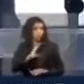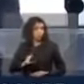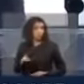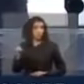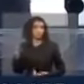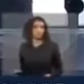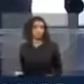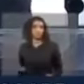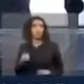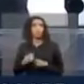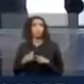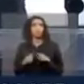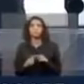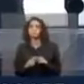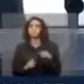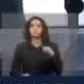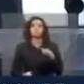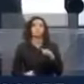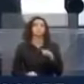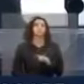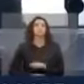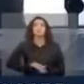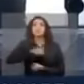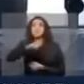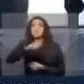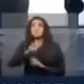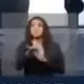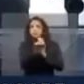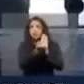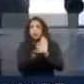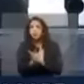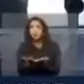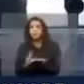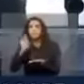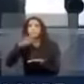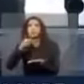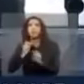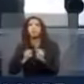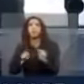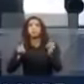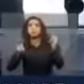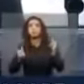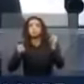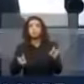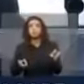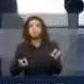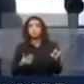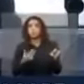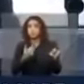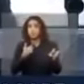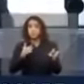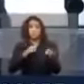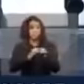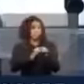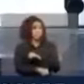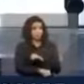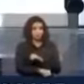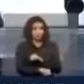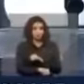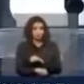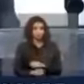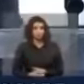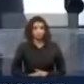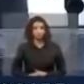o sexto mandamento do decálogo bíblico que diz, não cometerás assassinato.